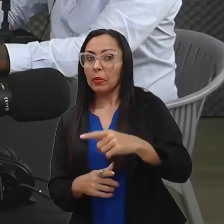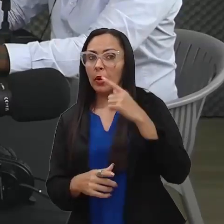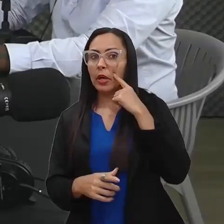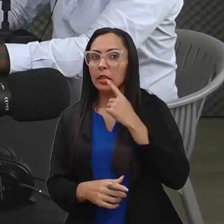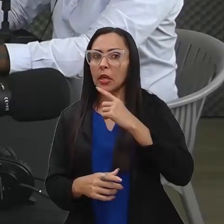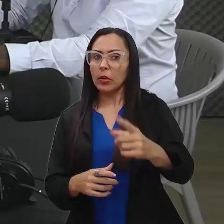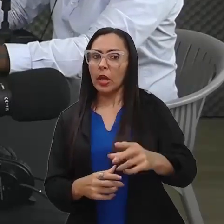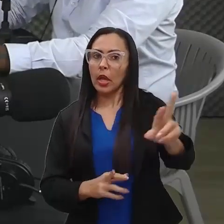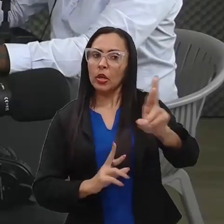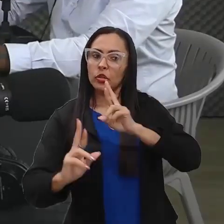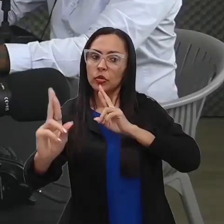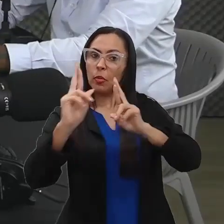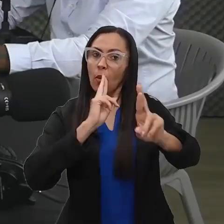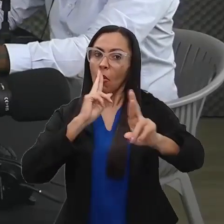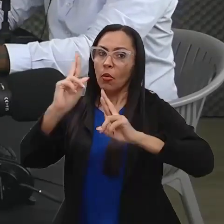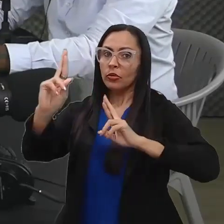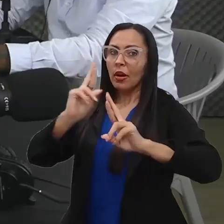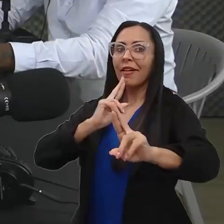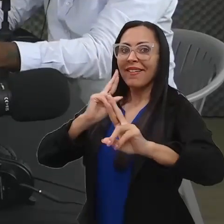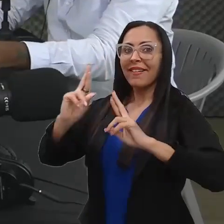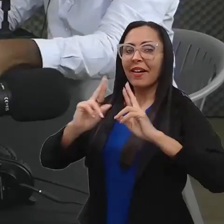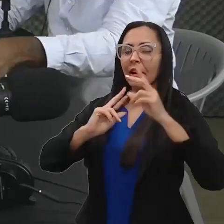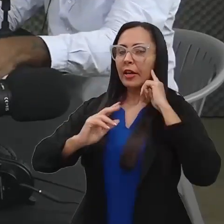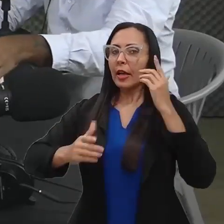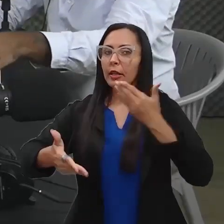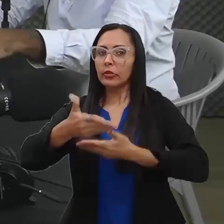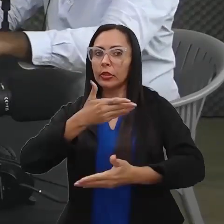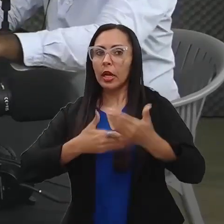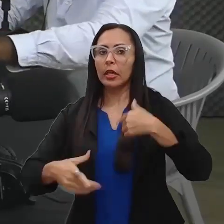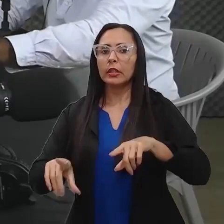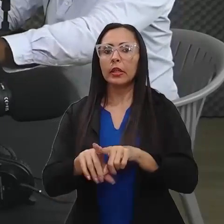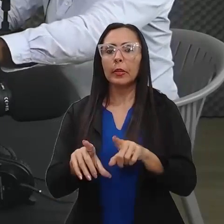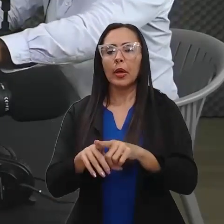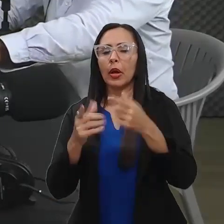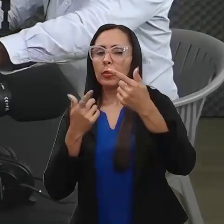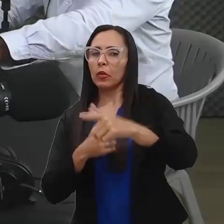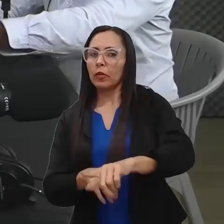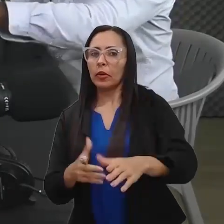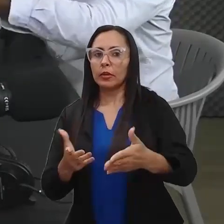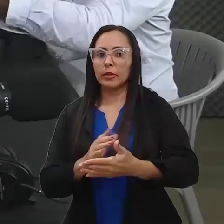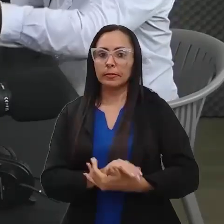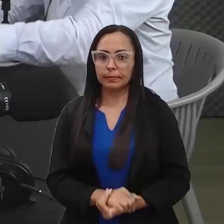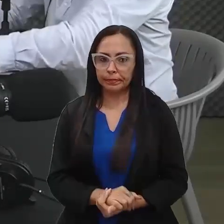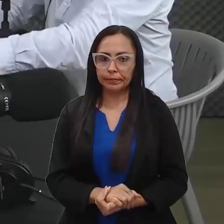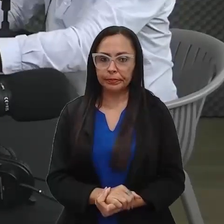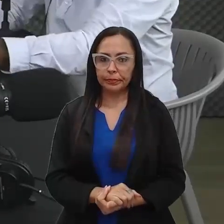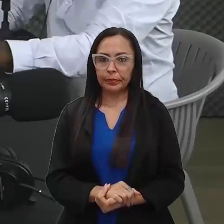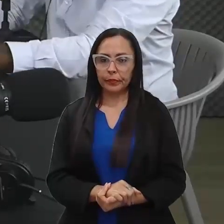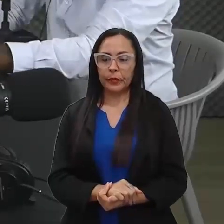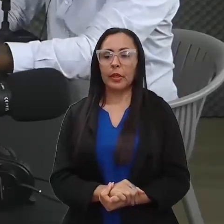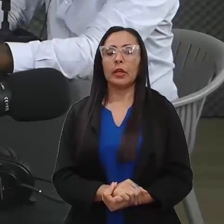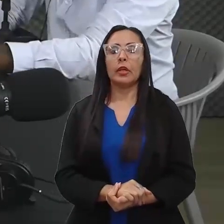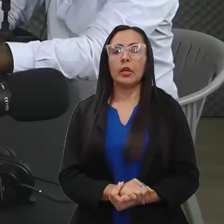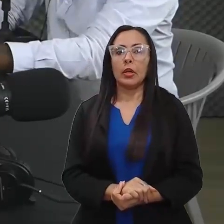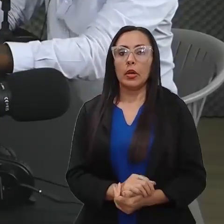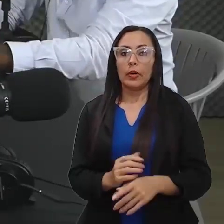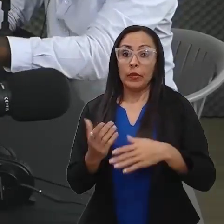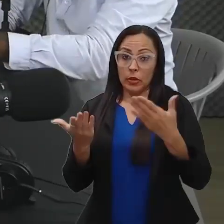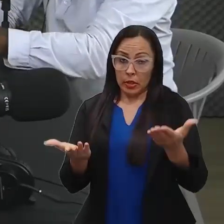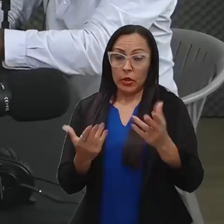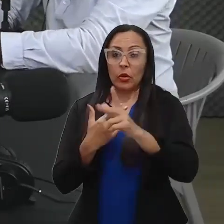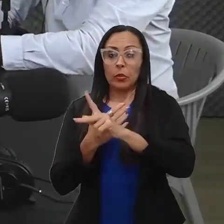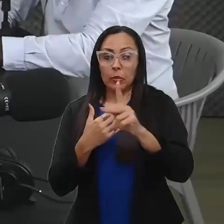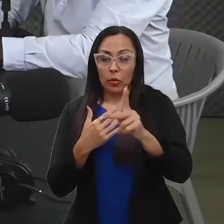essa resposta ela nos traz É, outra. Ela também é uma provocação pra é. gente, né? Porque, Desculpe atrapalhar, não, de Humberto. jeito nenhum, você como um